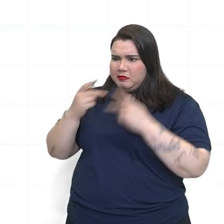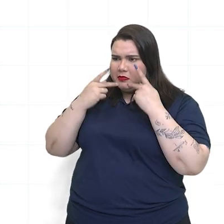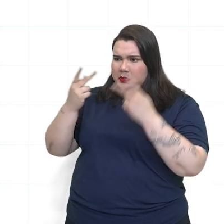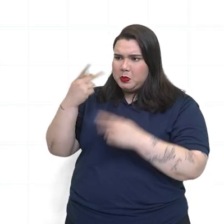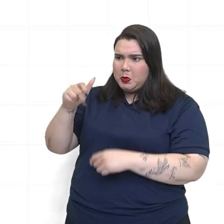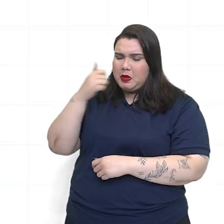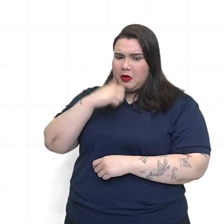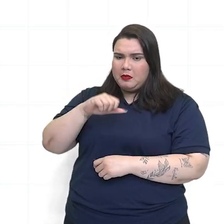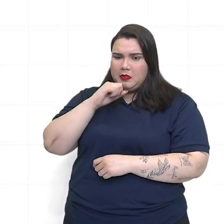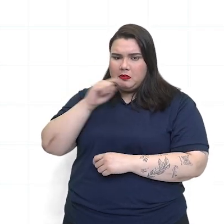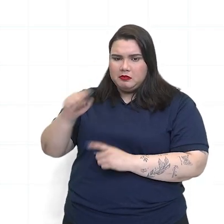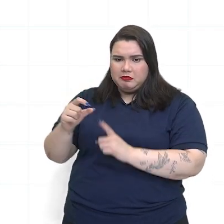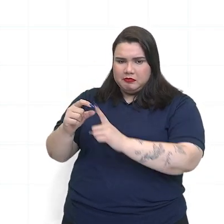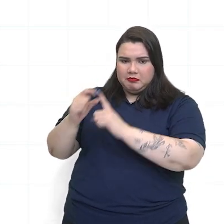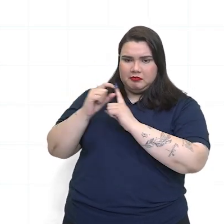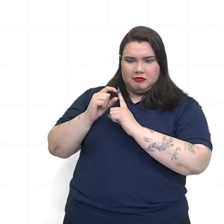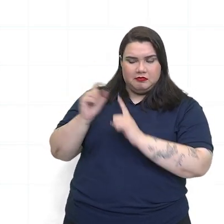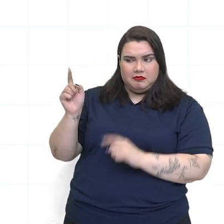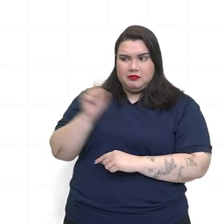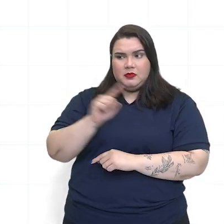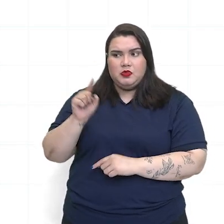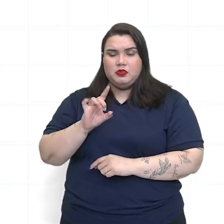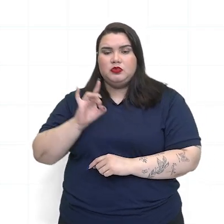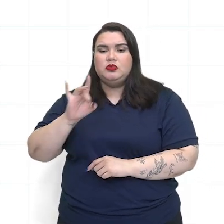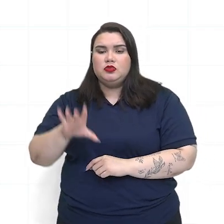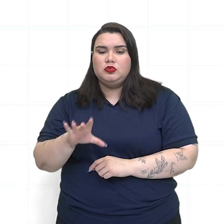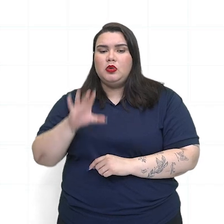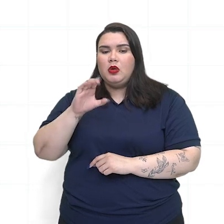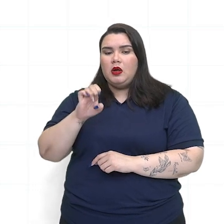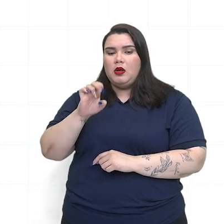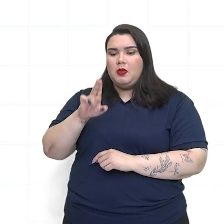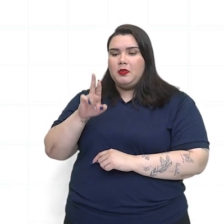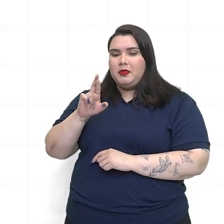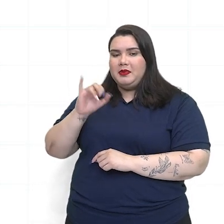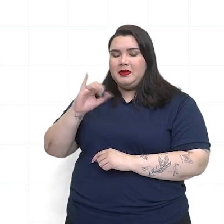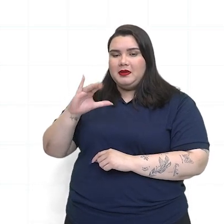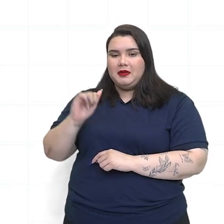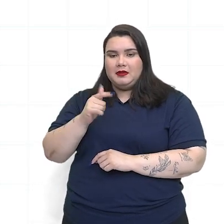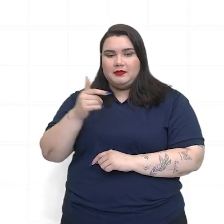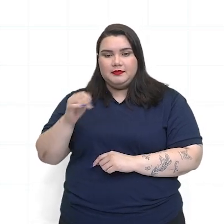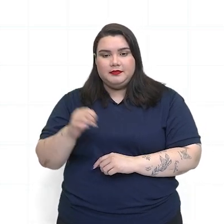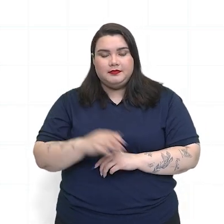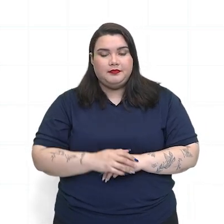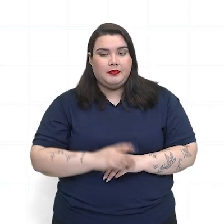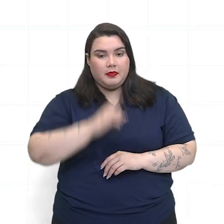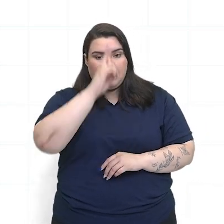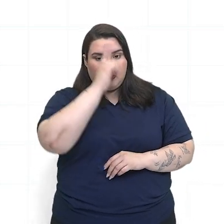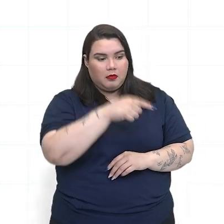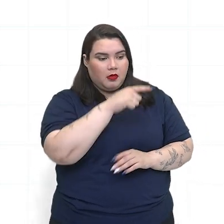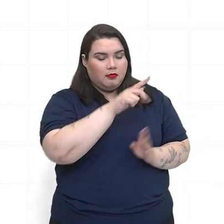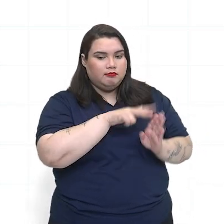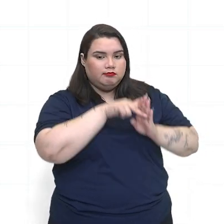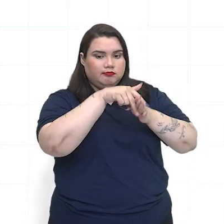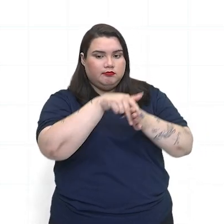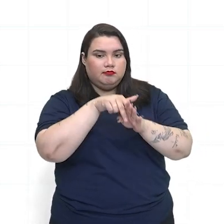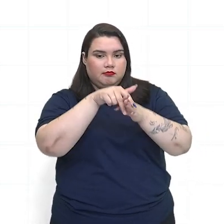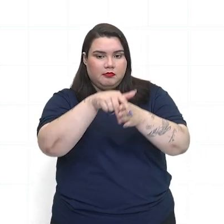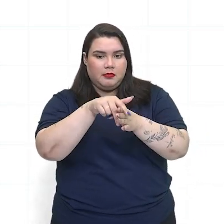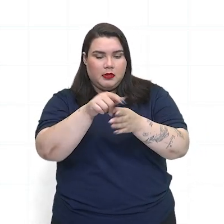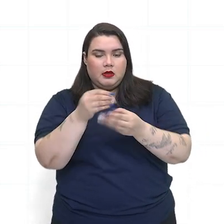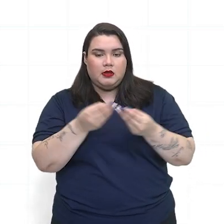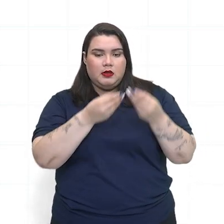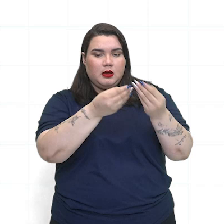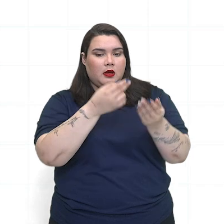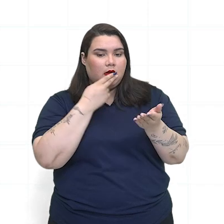dê licença de me chamar de engole cobra, não. Só de Euricão. Aí o Caroba diz, vá na minha frente procurar Euricão para